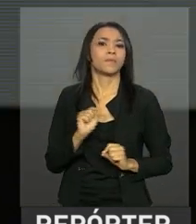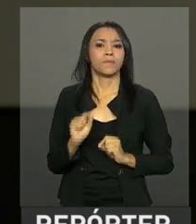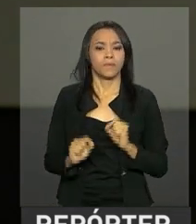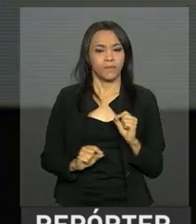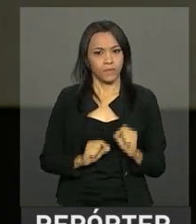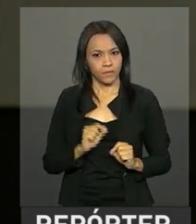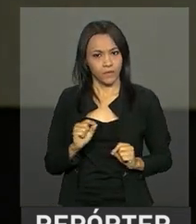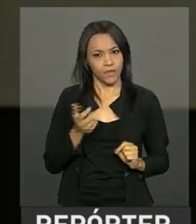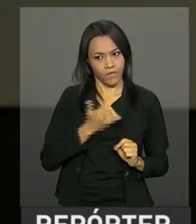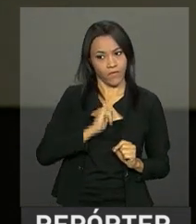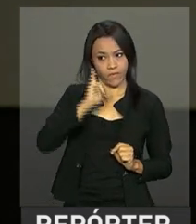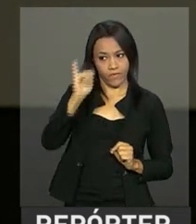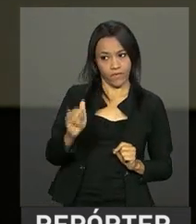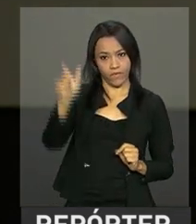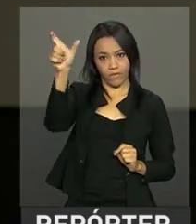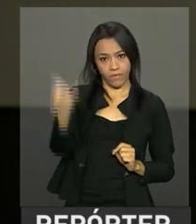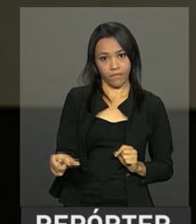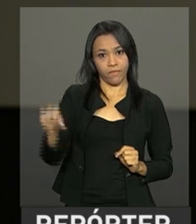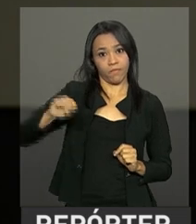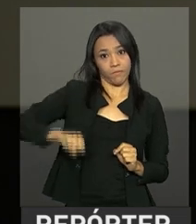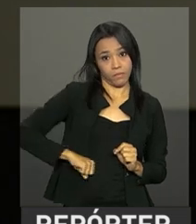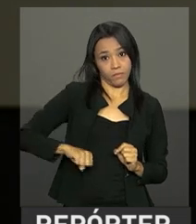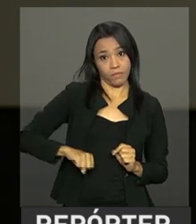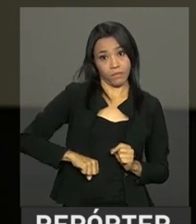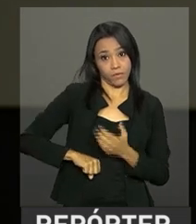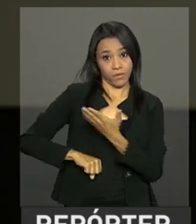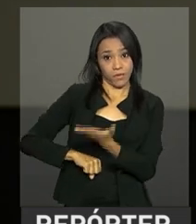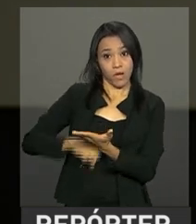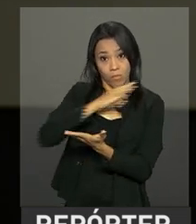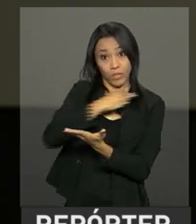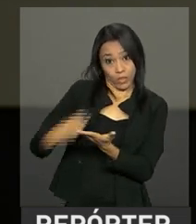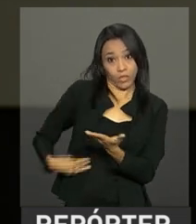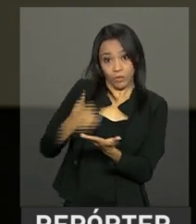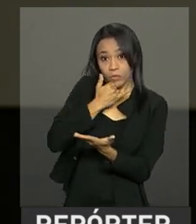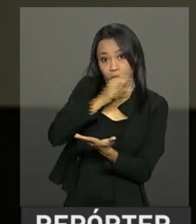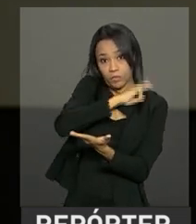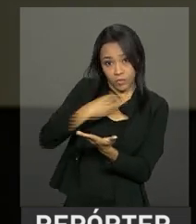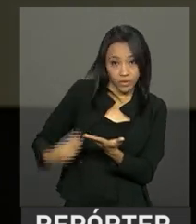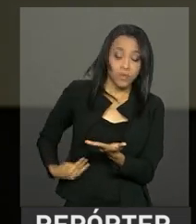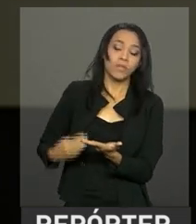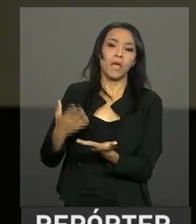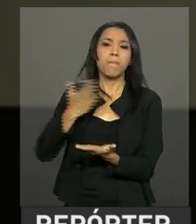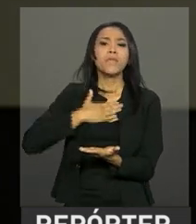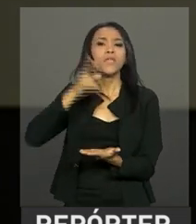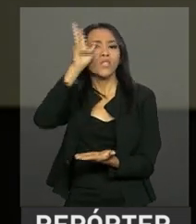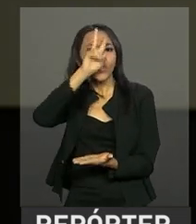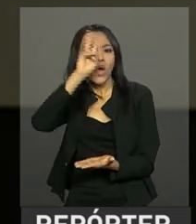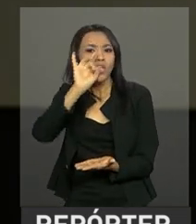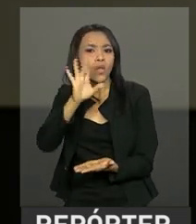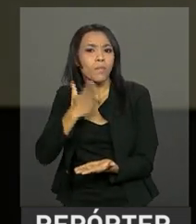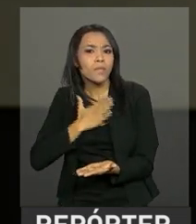senhor ministro, não é só a minha história. Na verdade, é a história de